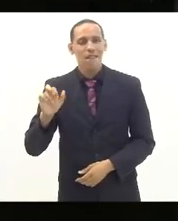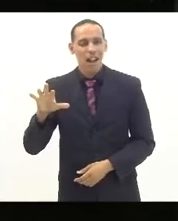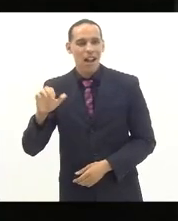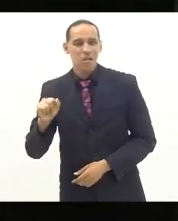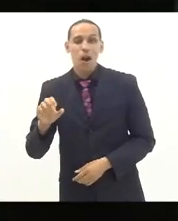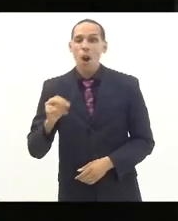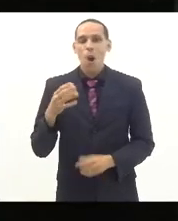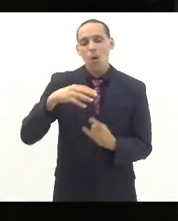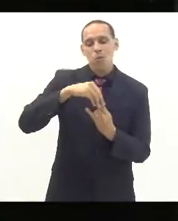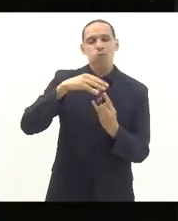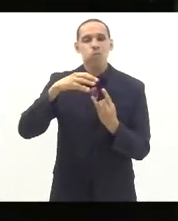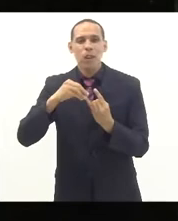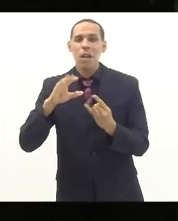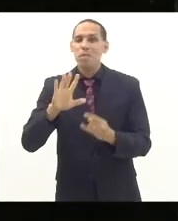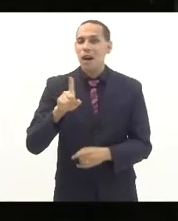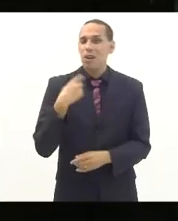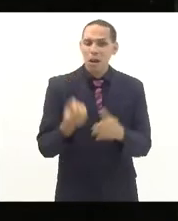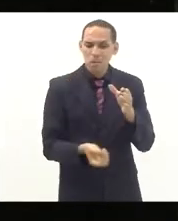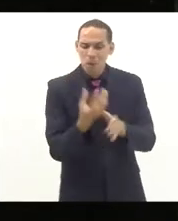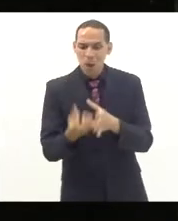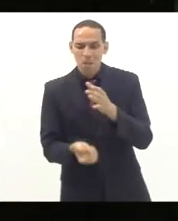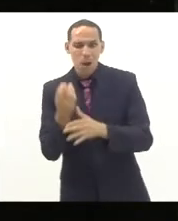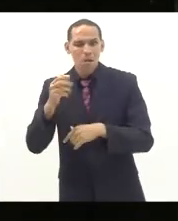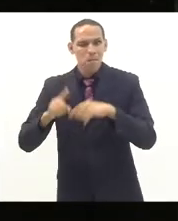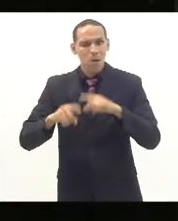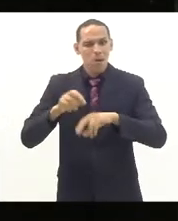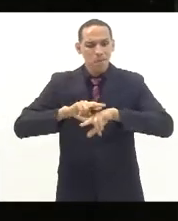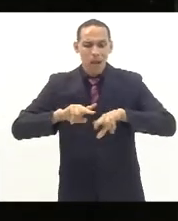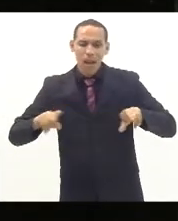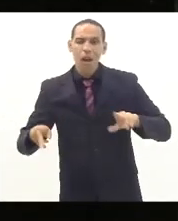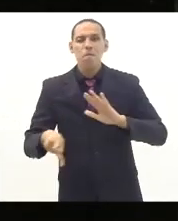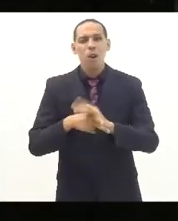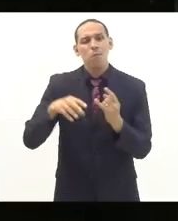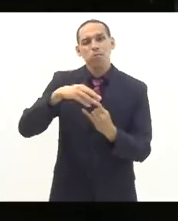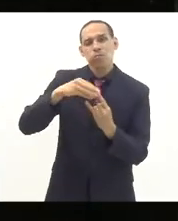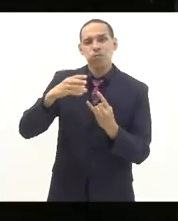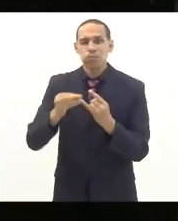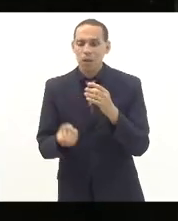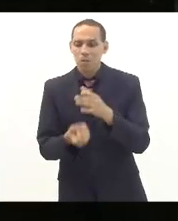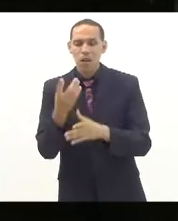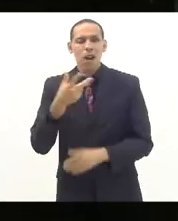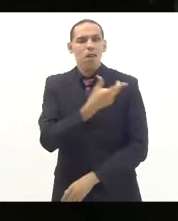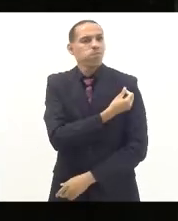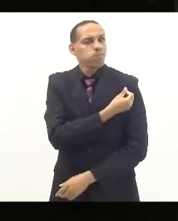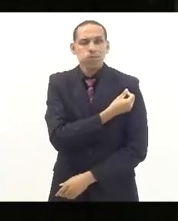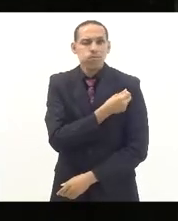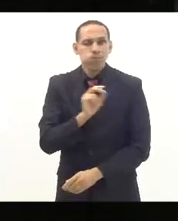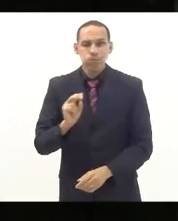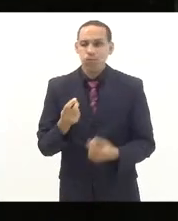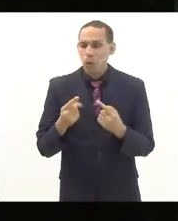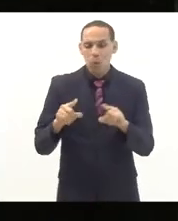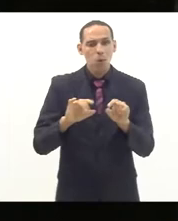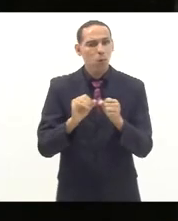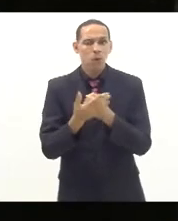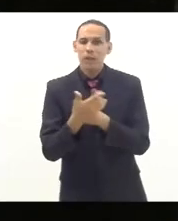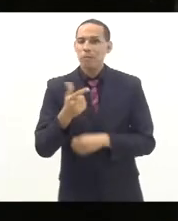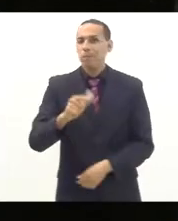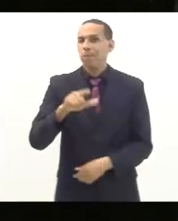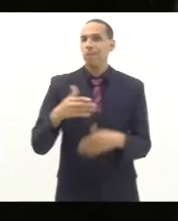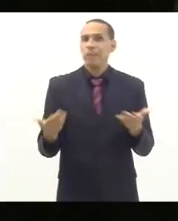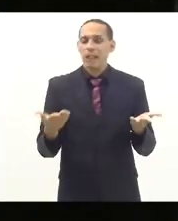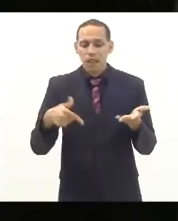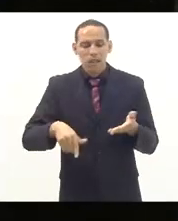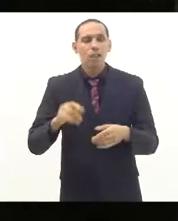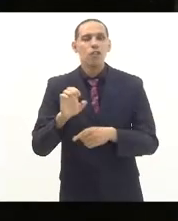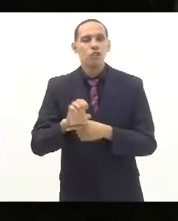capazes de produzir os insumos necessários para que é fio Cruz possa produzir a vacina contra o convite Então esse